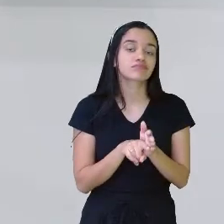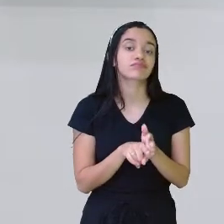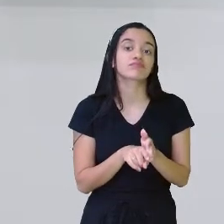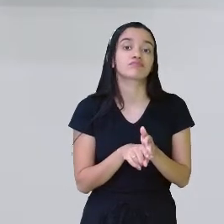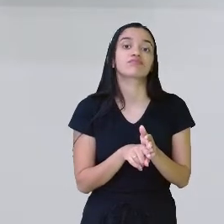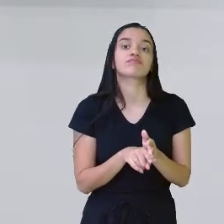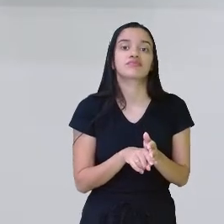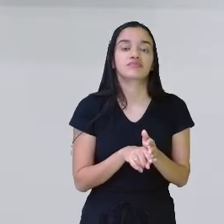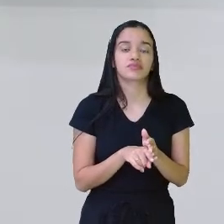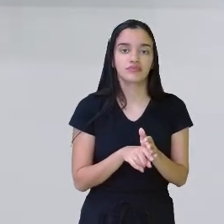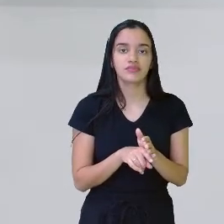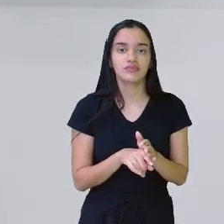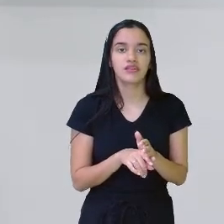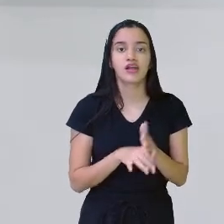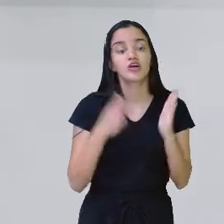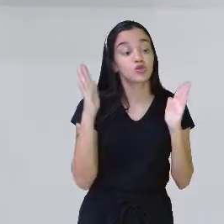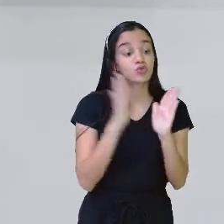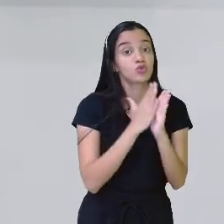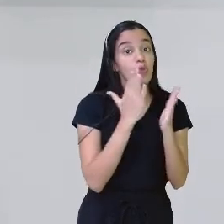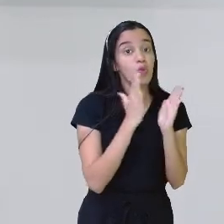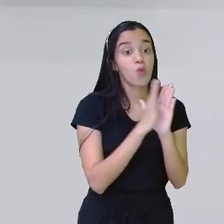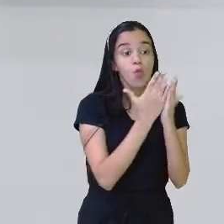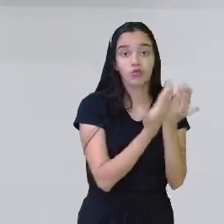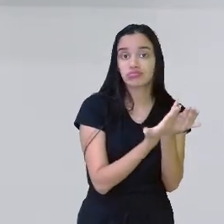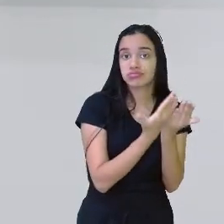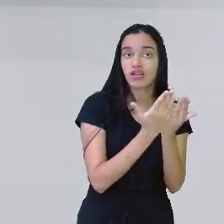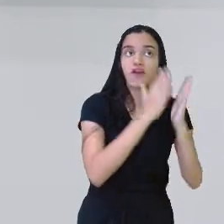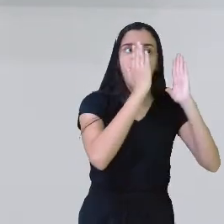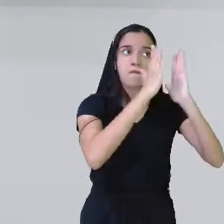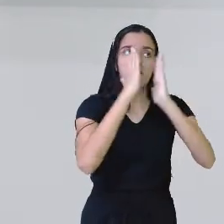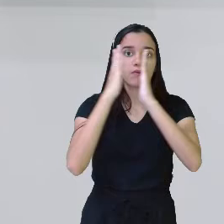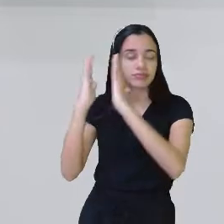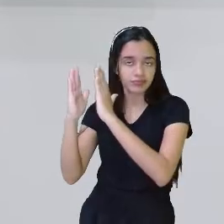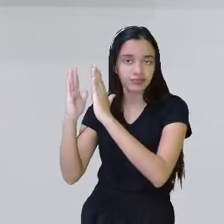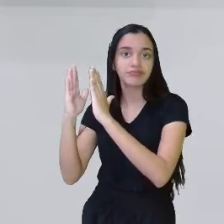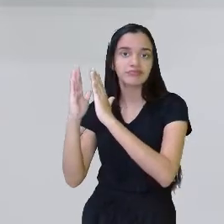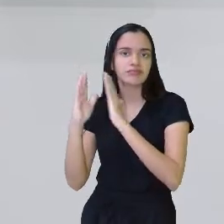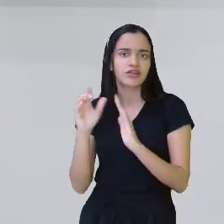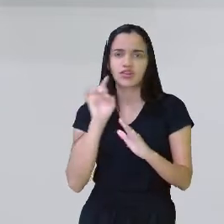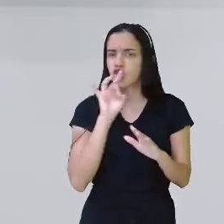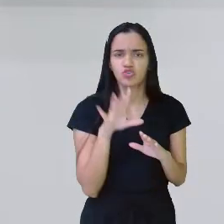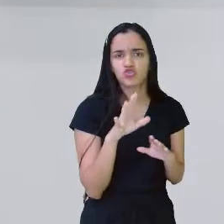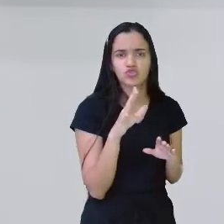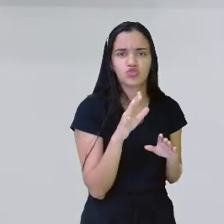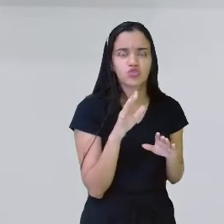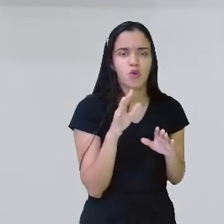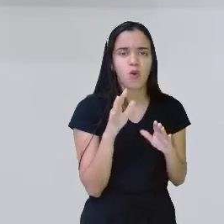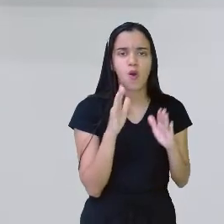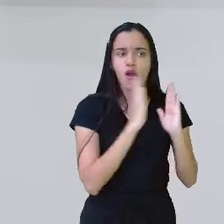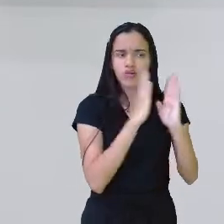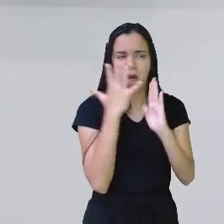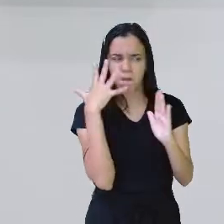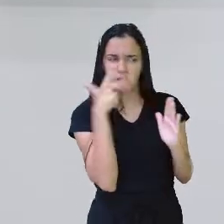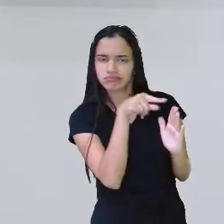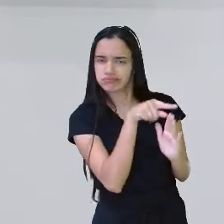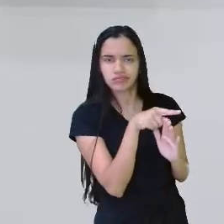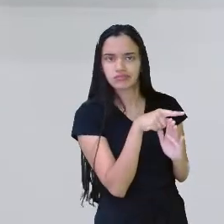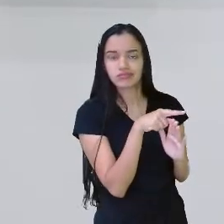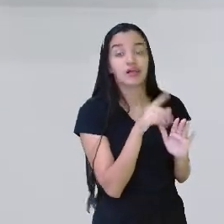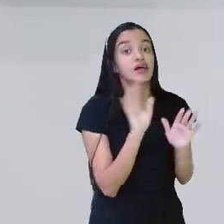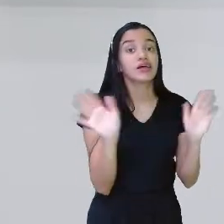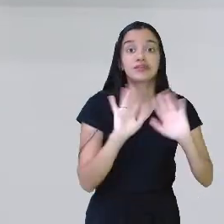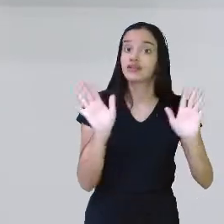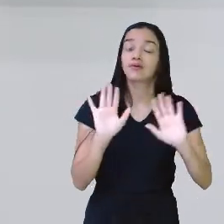pesquisas? Nos livros da biblioteca, eles servem para isso também, gente, tá? Não é só enfeite, não é nada. Vocês podem usar os